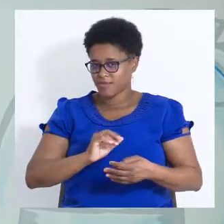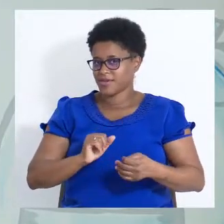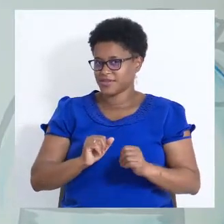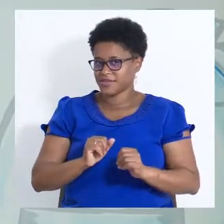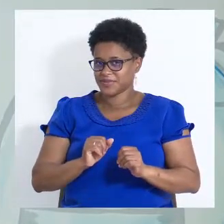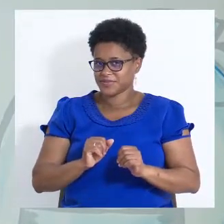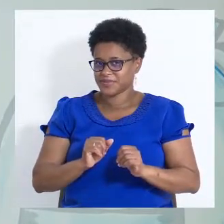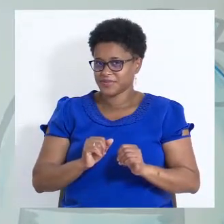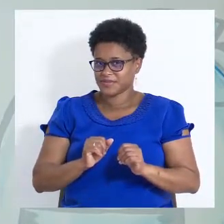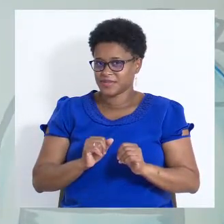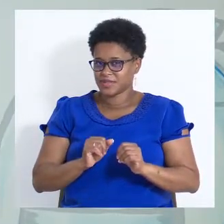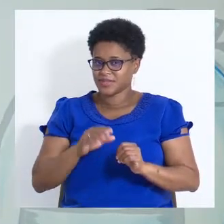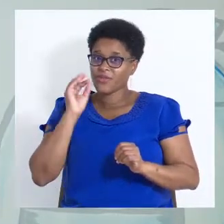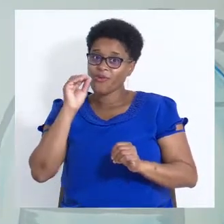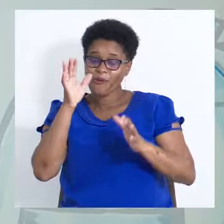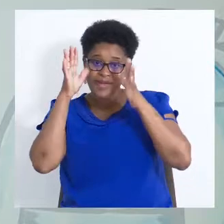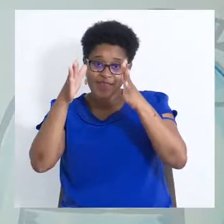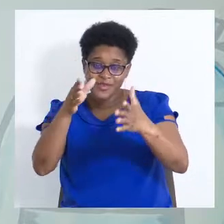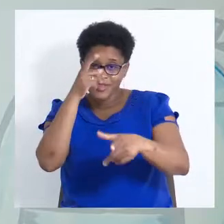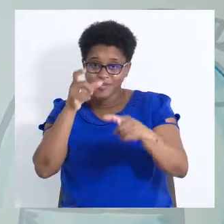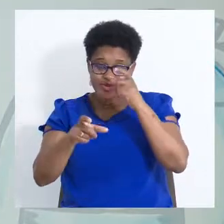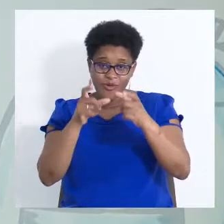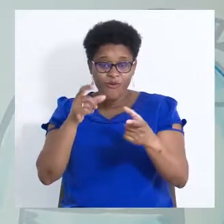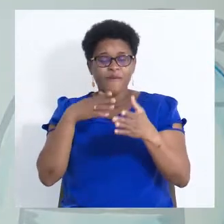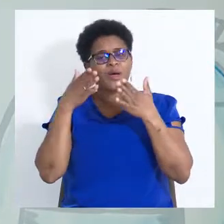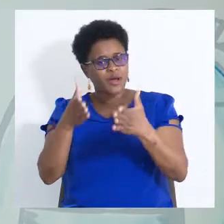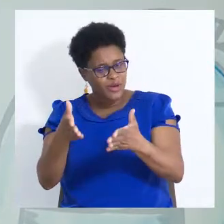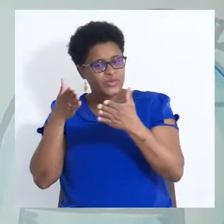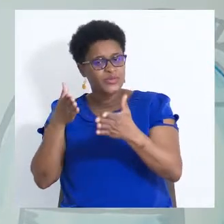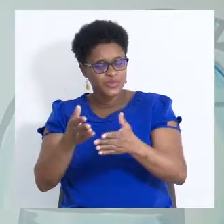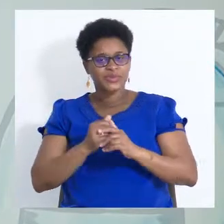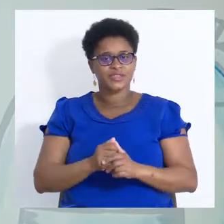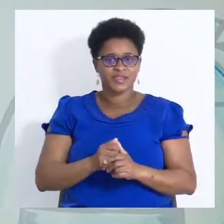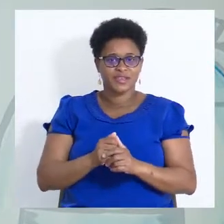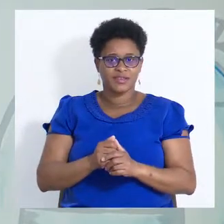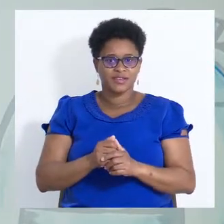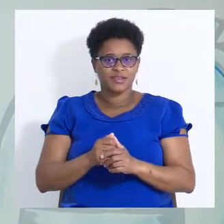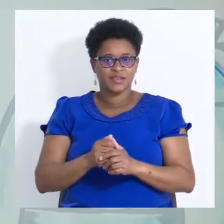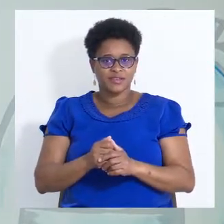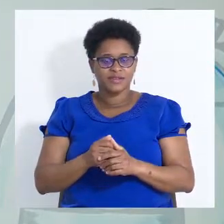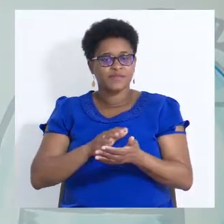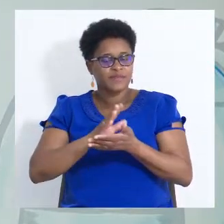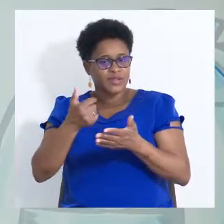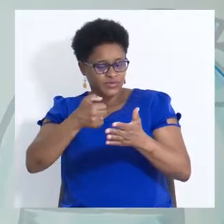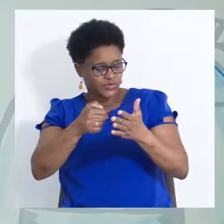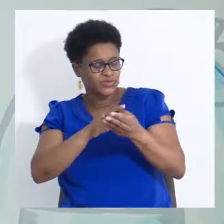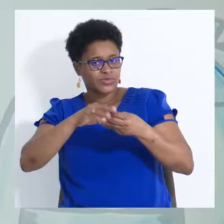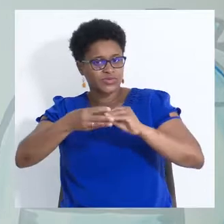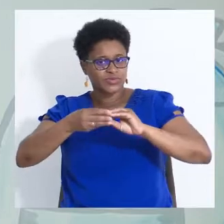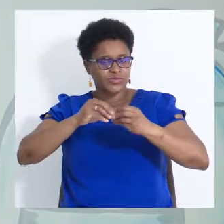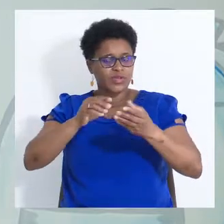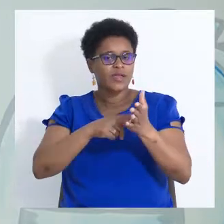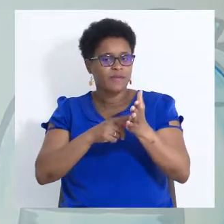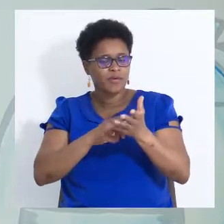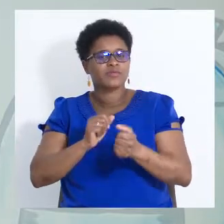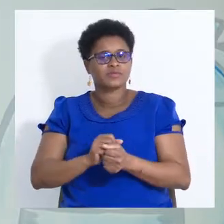formas de chamar a atenção às pessoas para colaborar com a desinfecção das mãos, ou então o